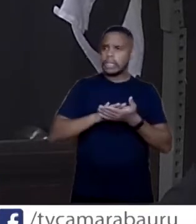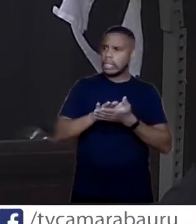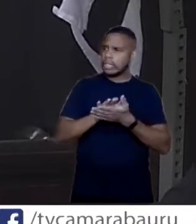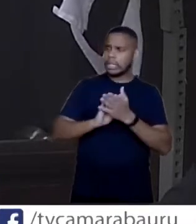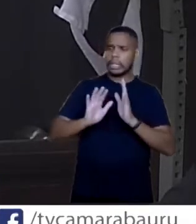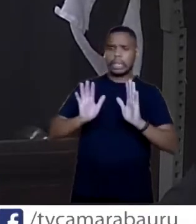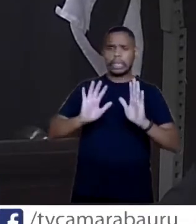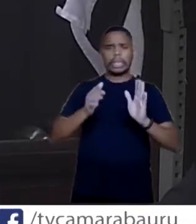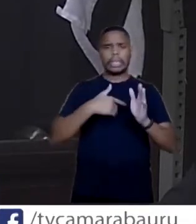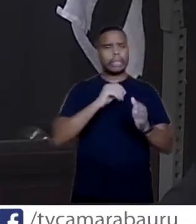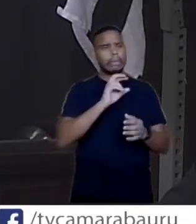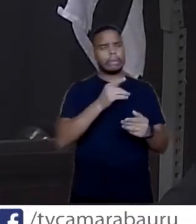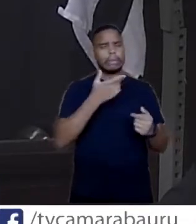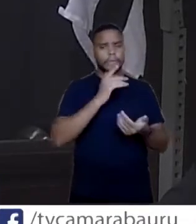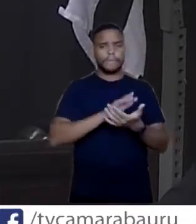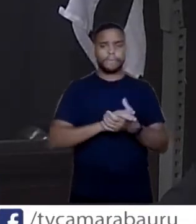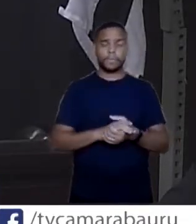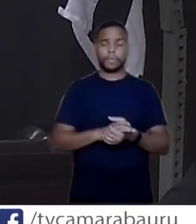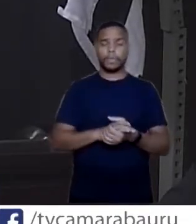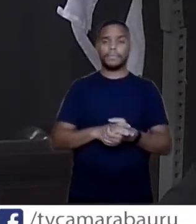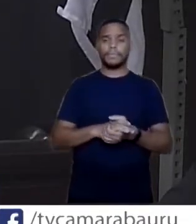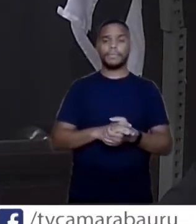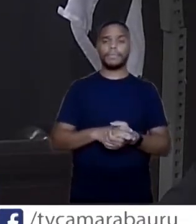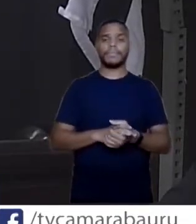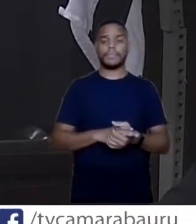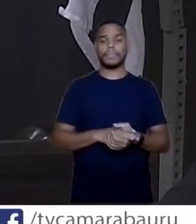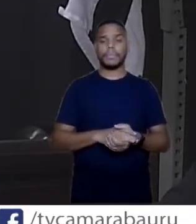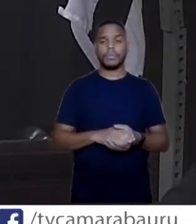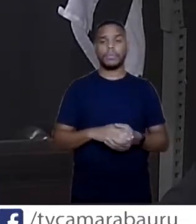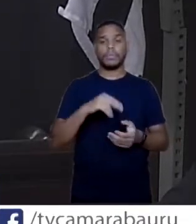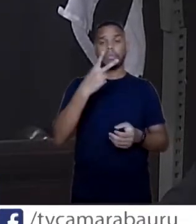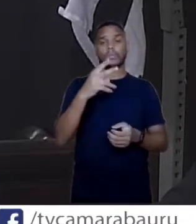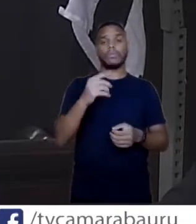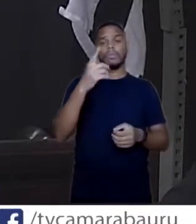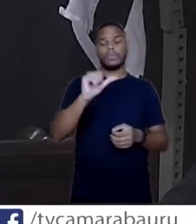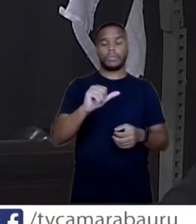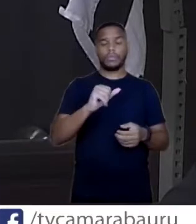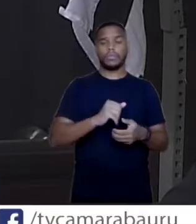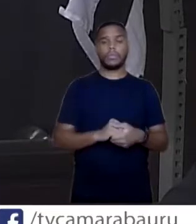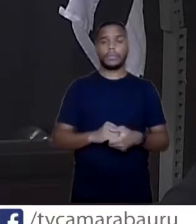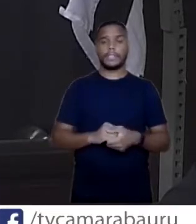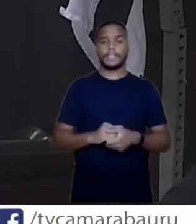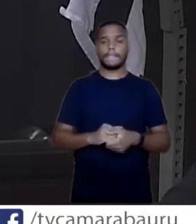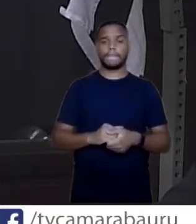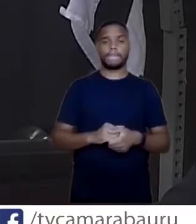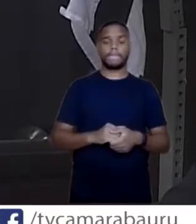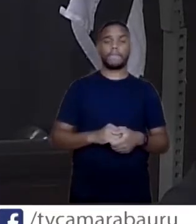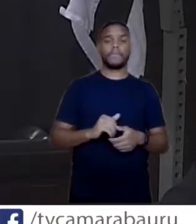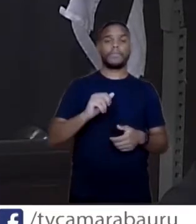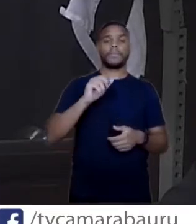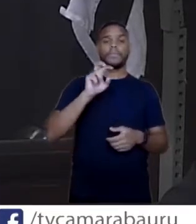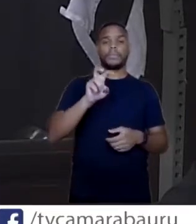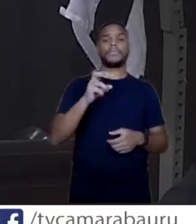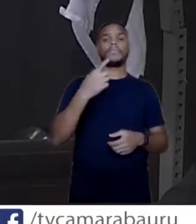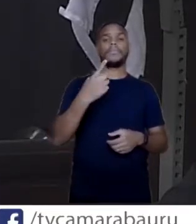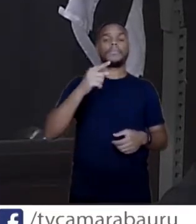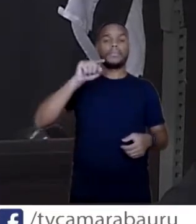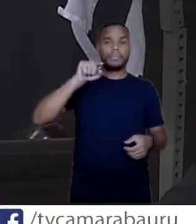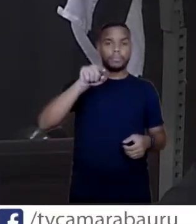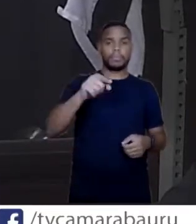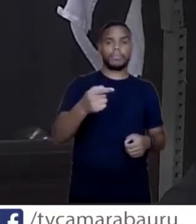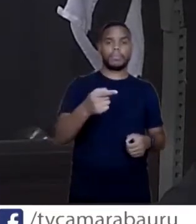tivemos em 2019 é quase 51 mil